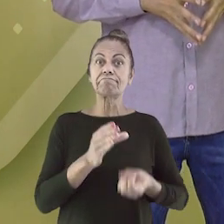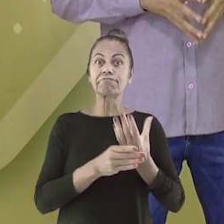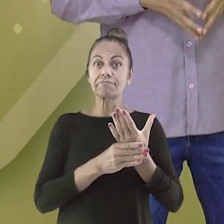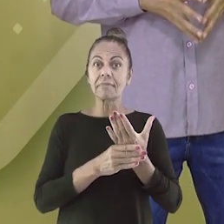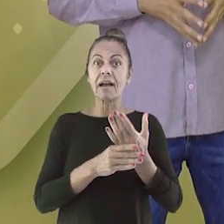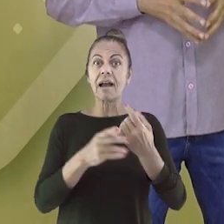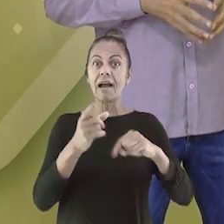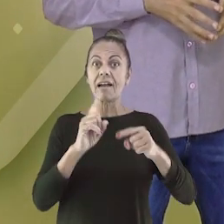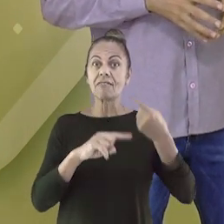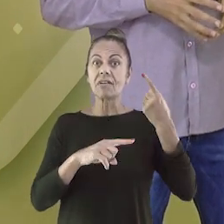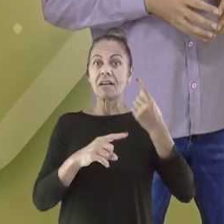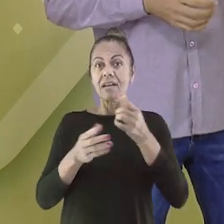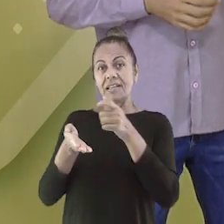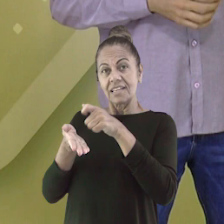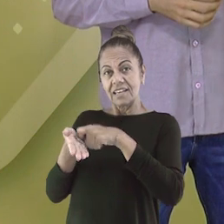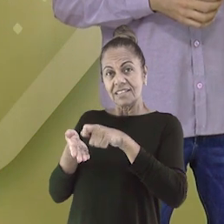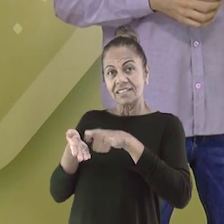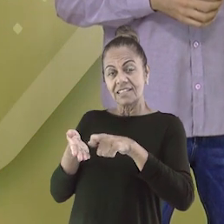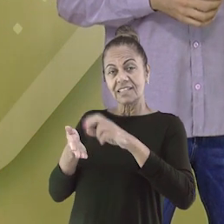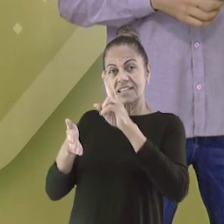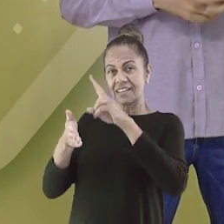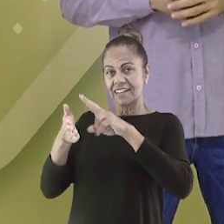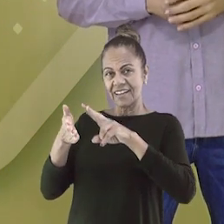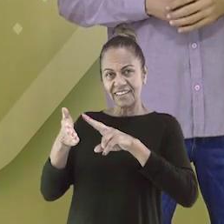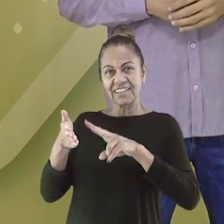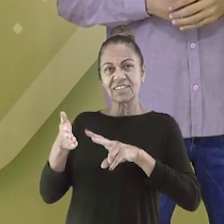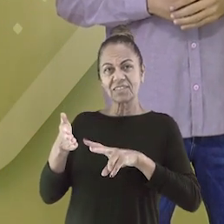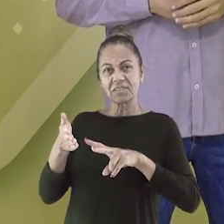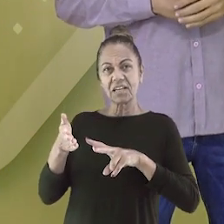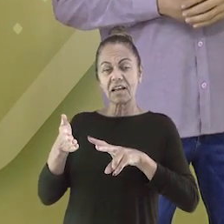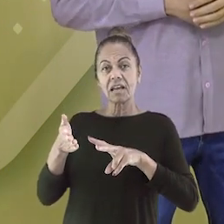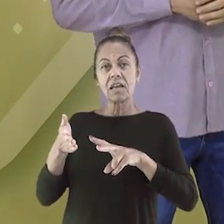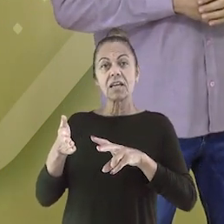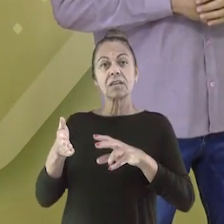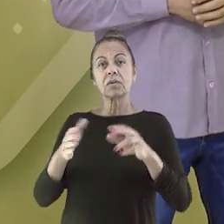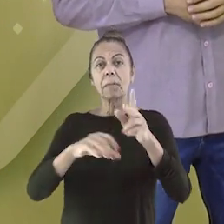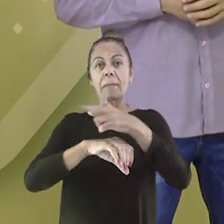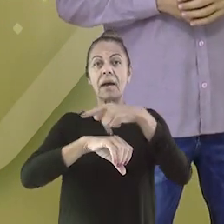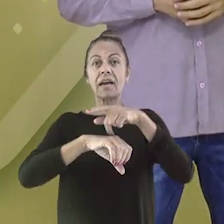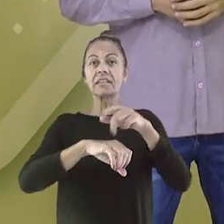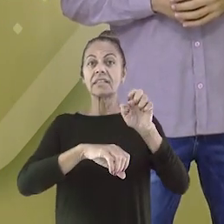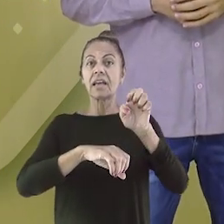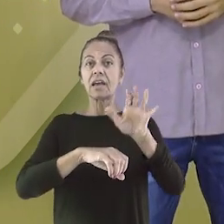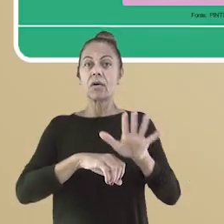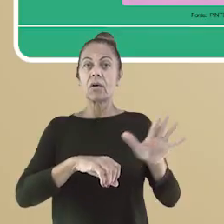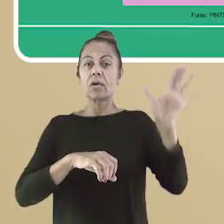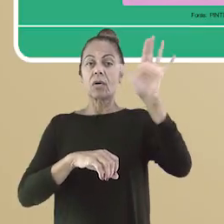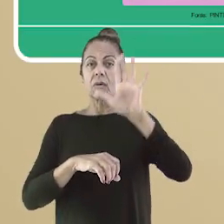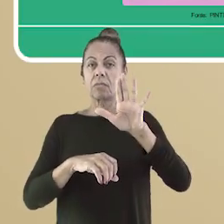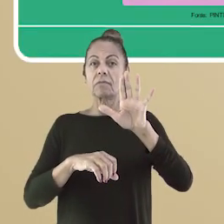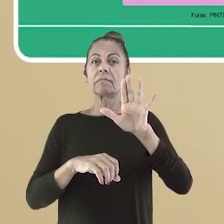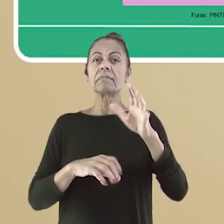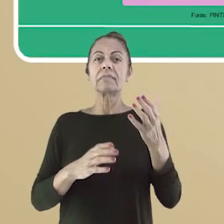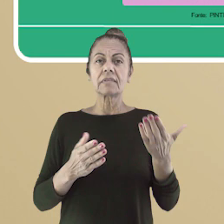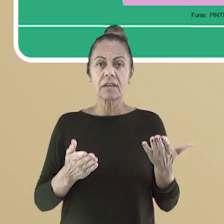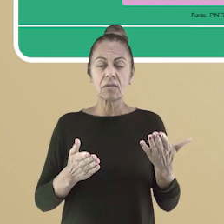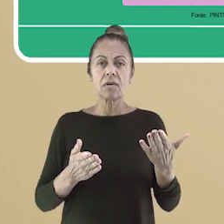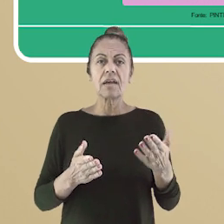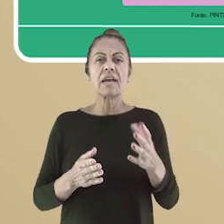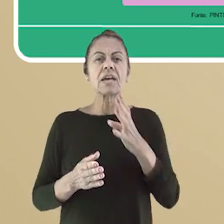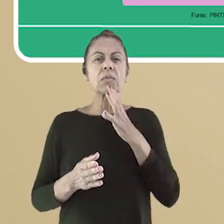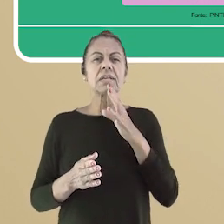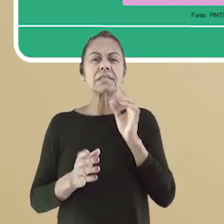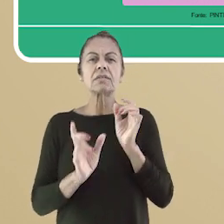uma verdadeira revolução na escrita e na leitura na Europa. Conhecida